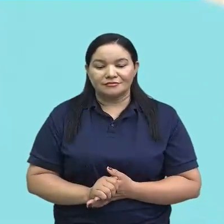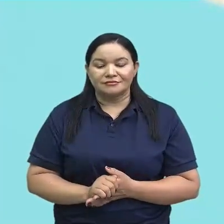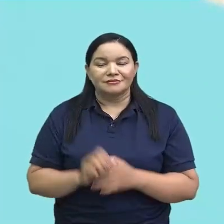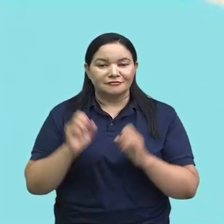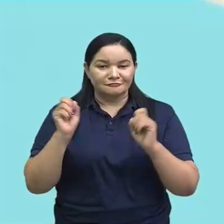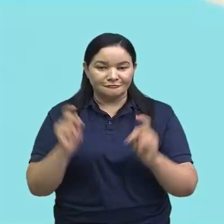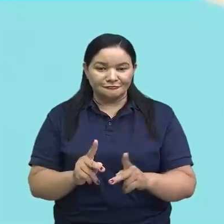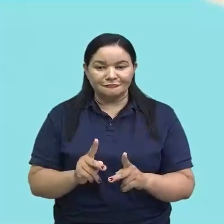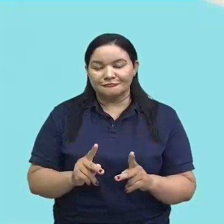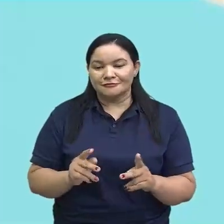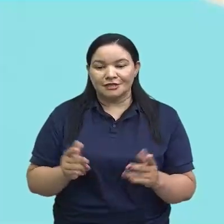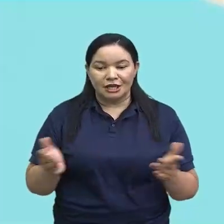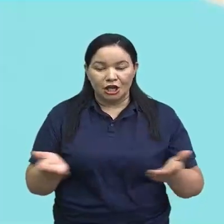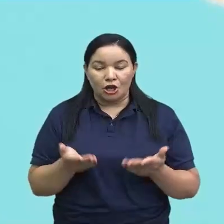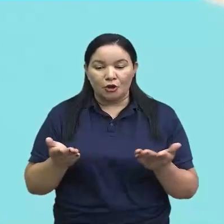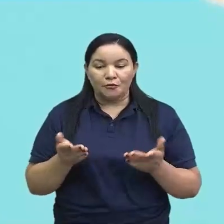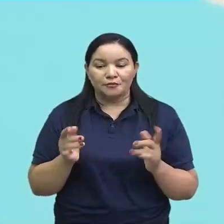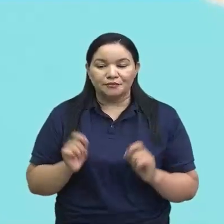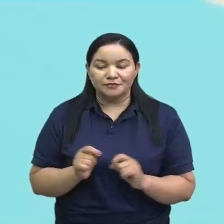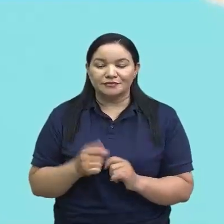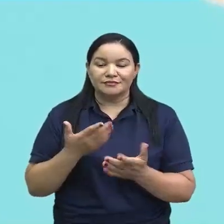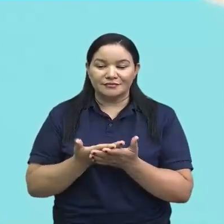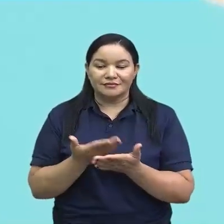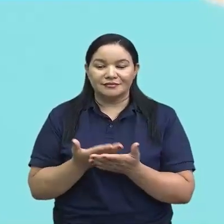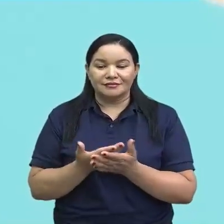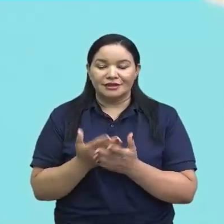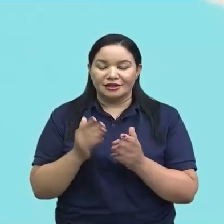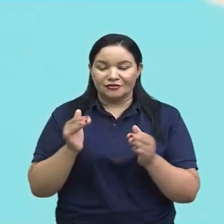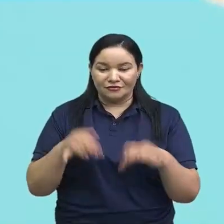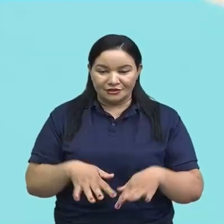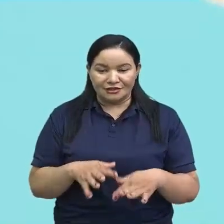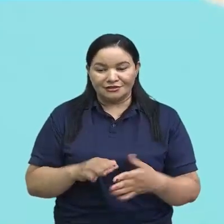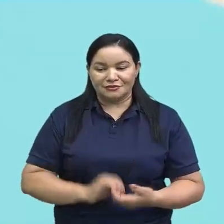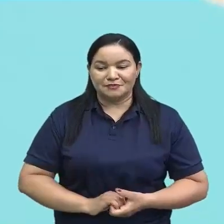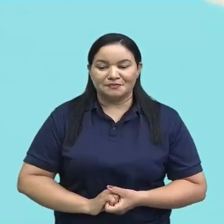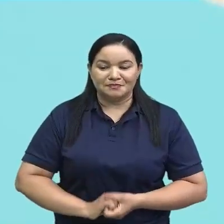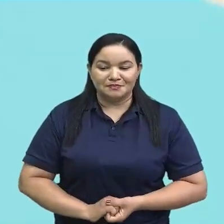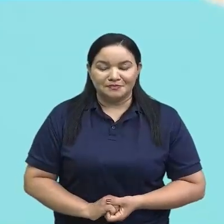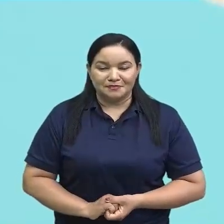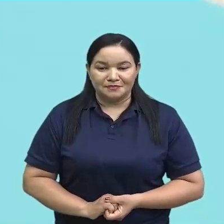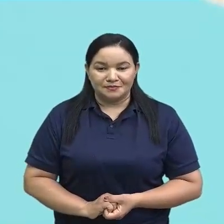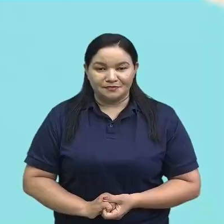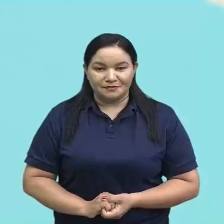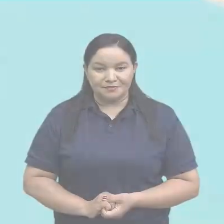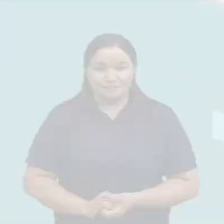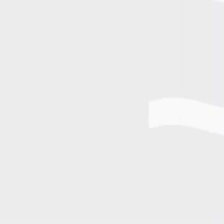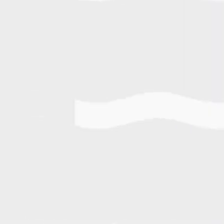Ok, gente? Então, essa foi a nossa aula e vamos finalizá-la aqui.